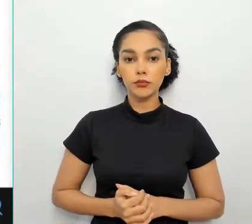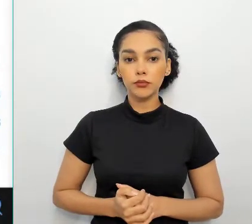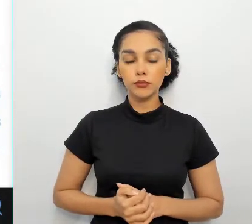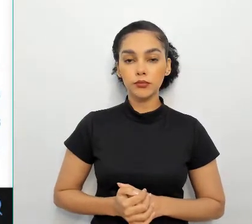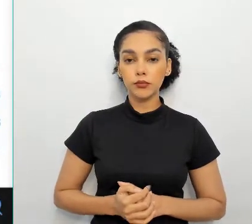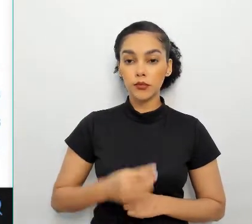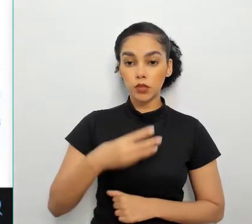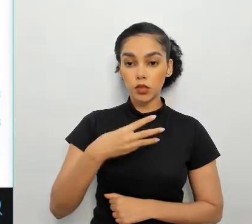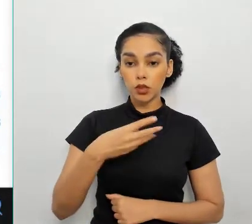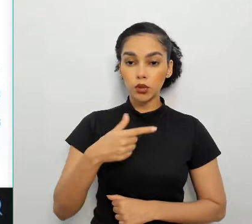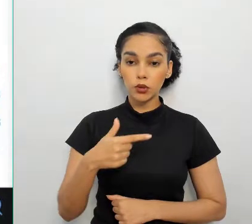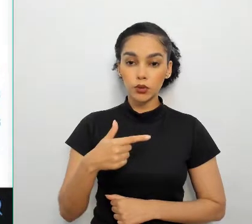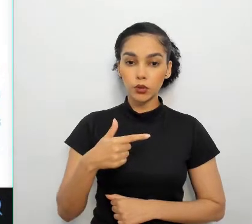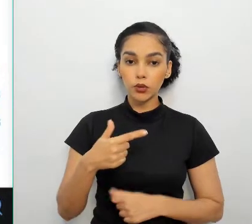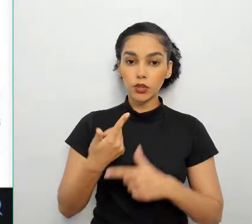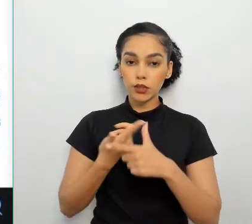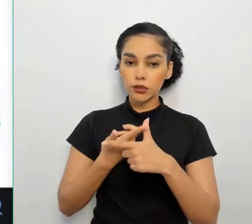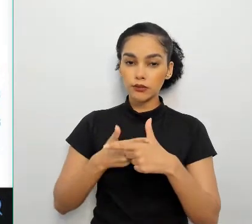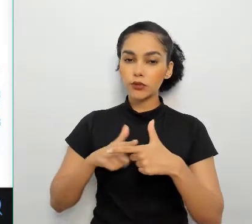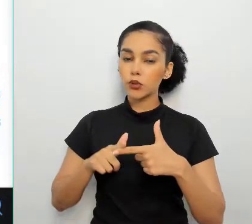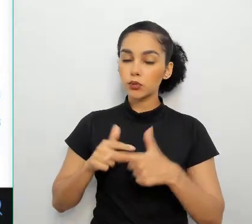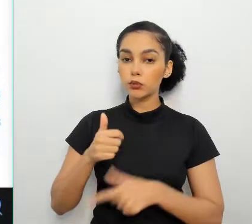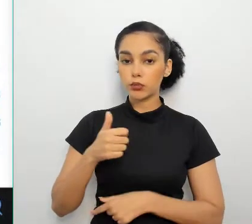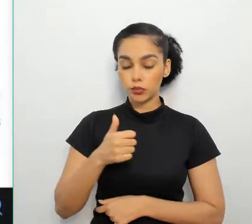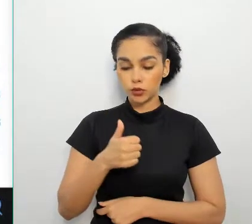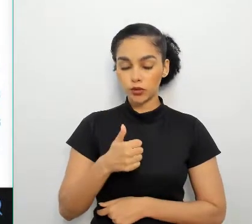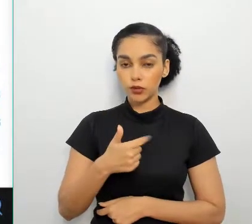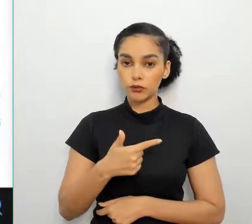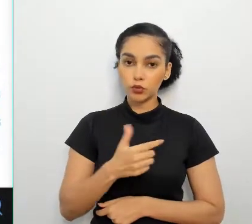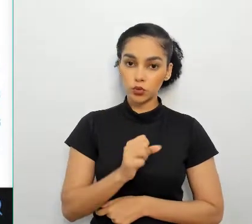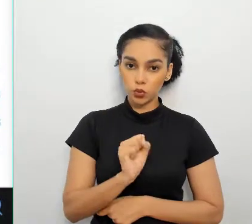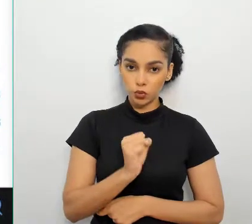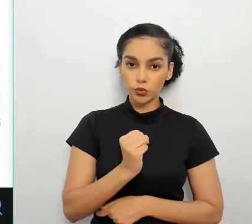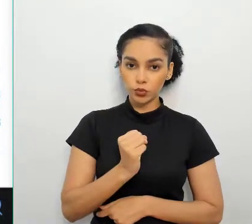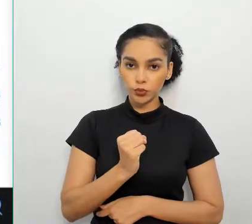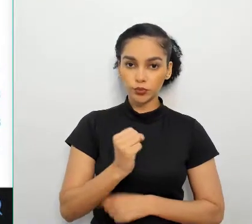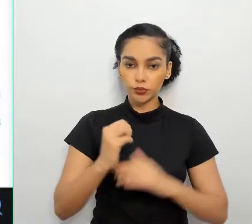32 dividido por 128